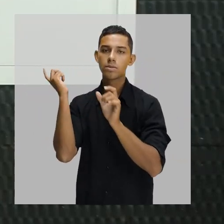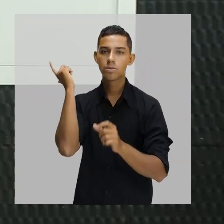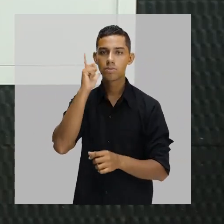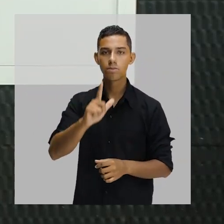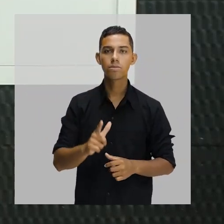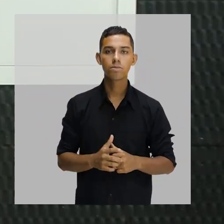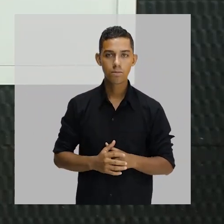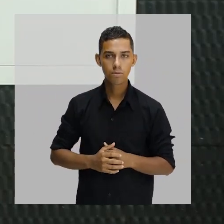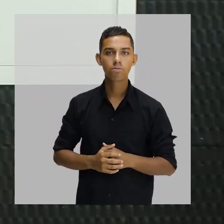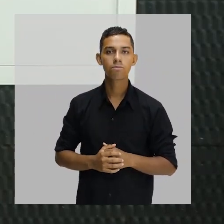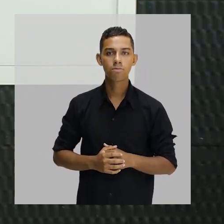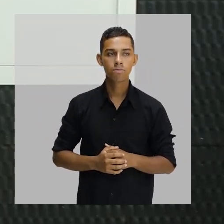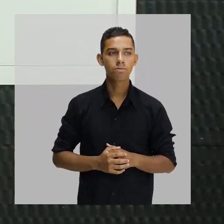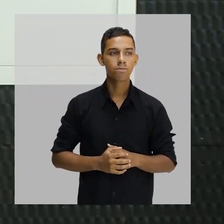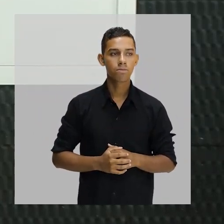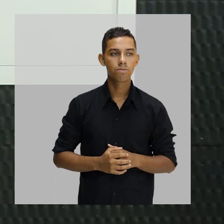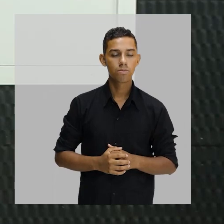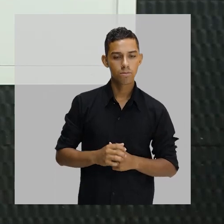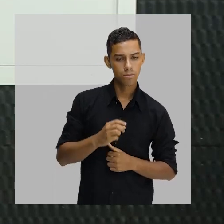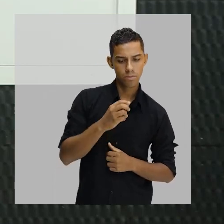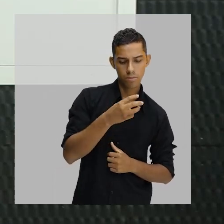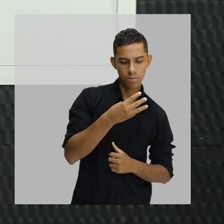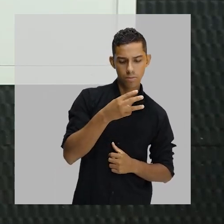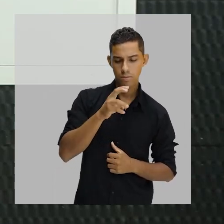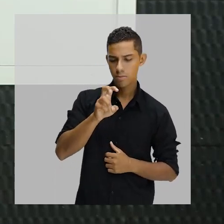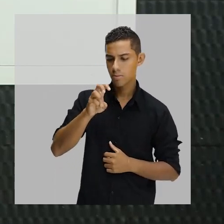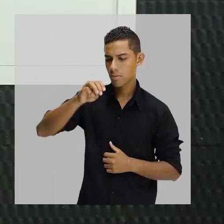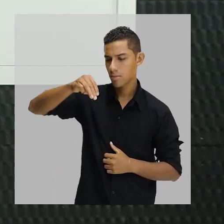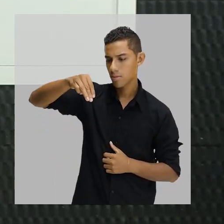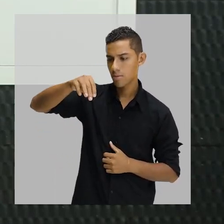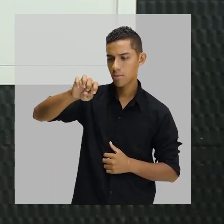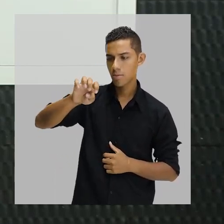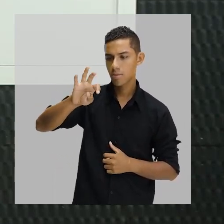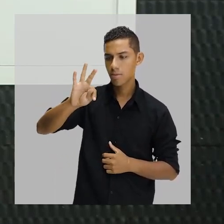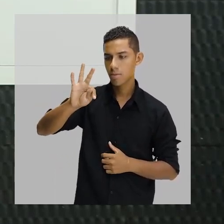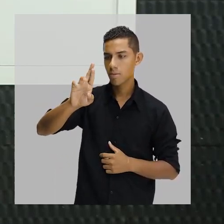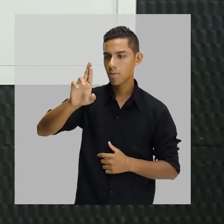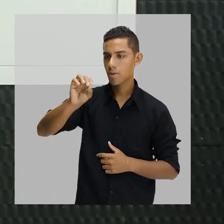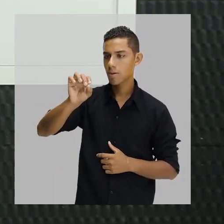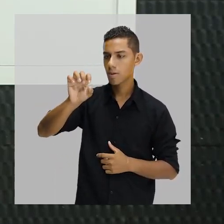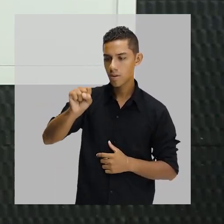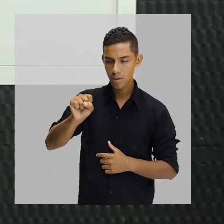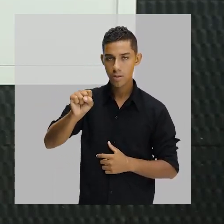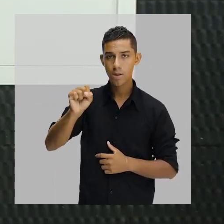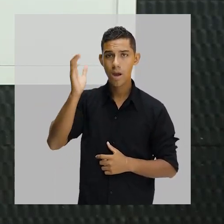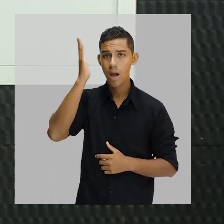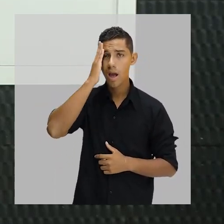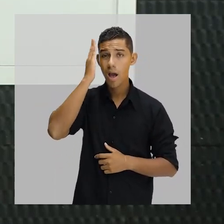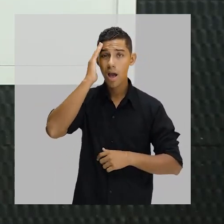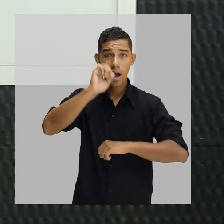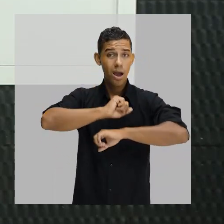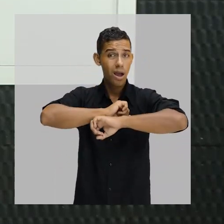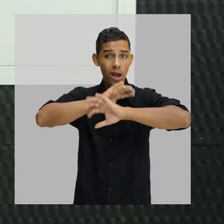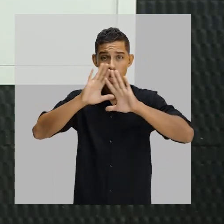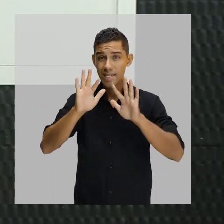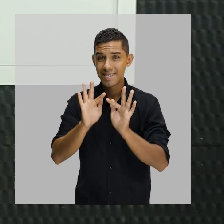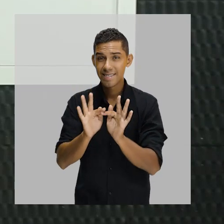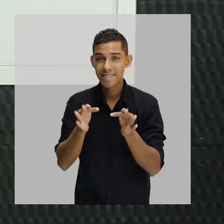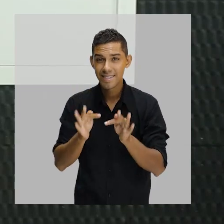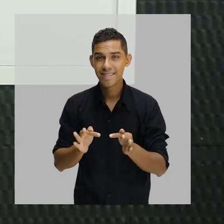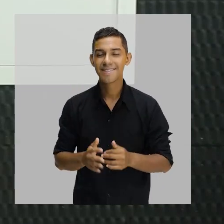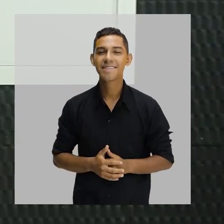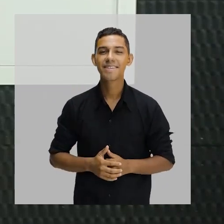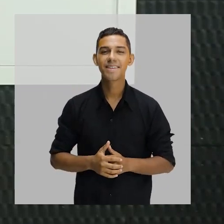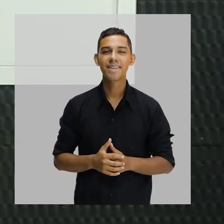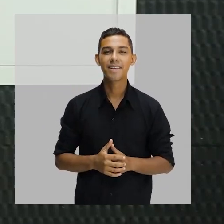Tá certo? Quando for 35 metros. Então, viram que é bem simples, né? O entendimento desse tipo de questão. Então,